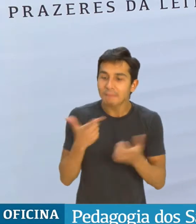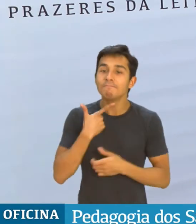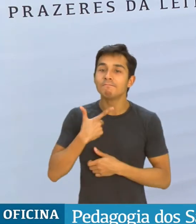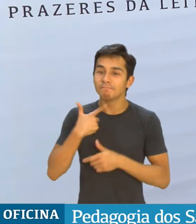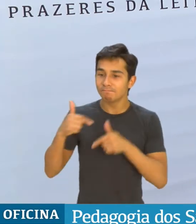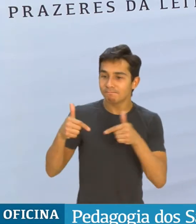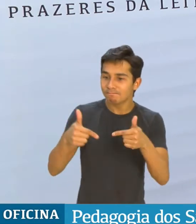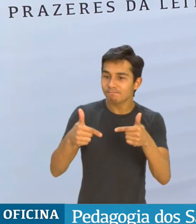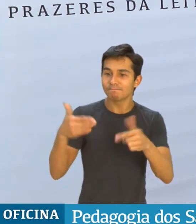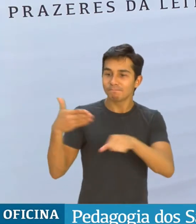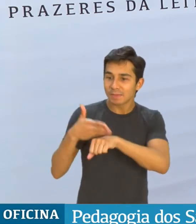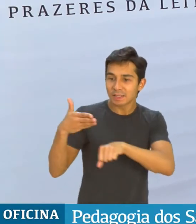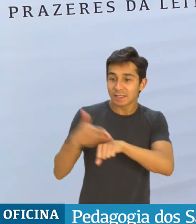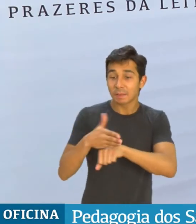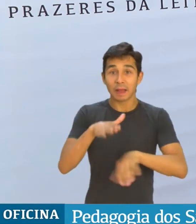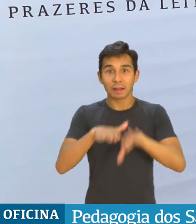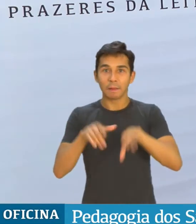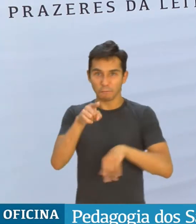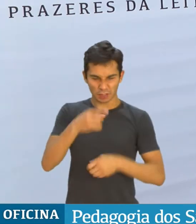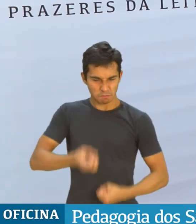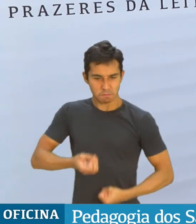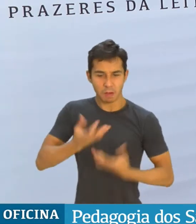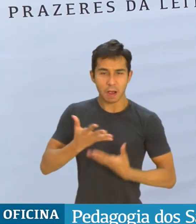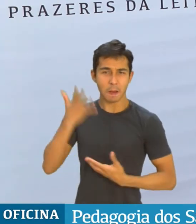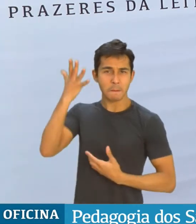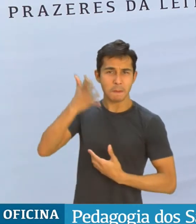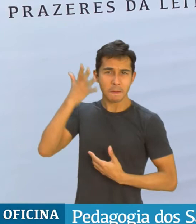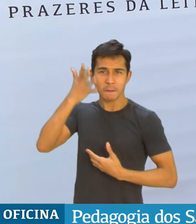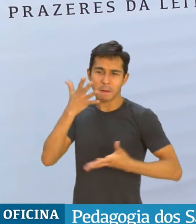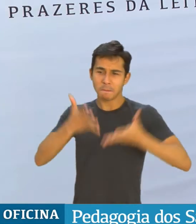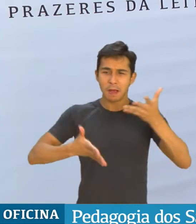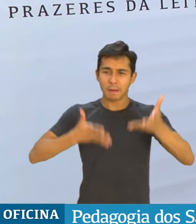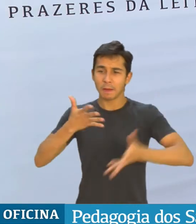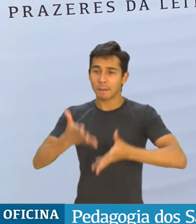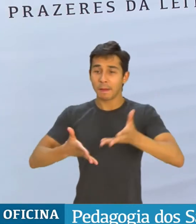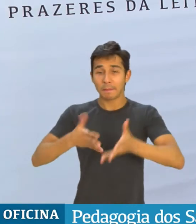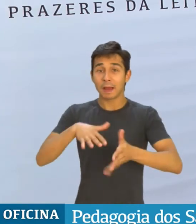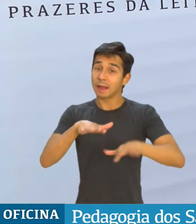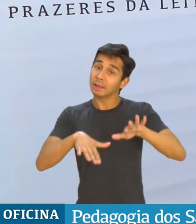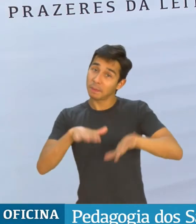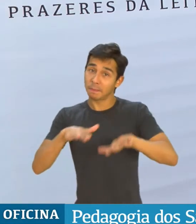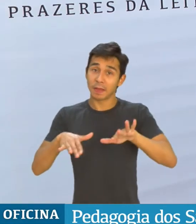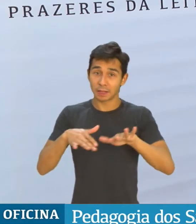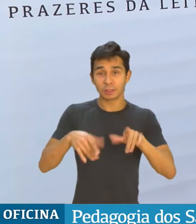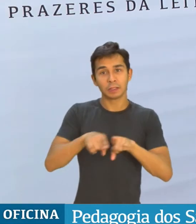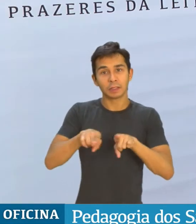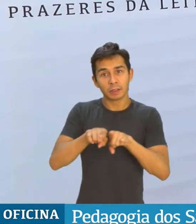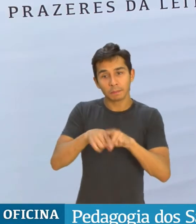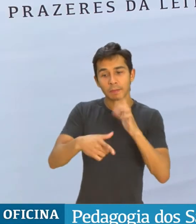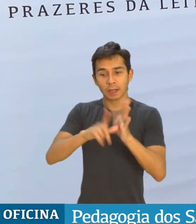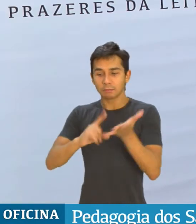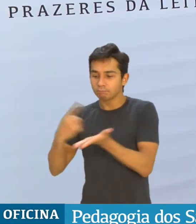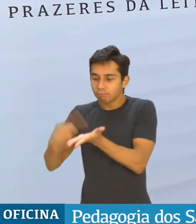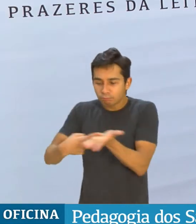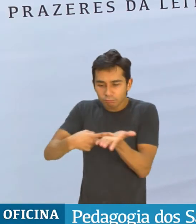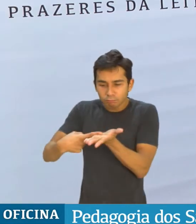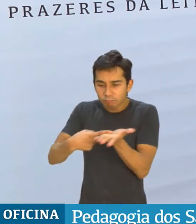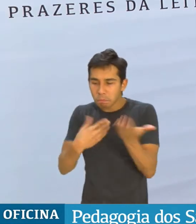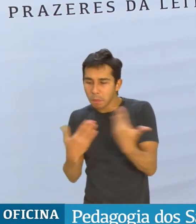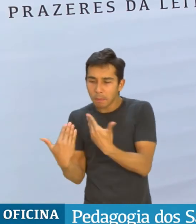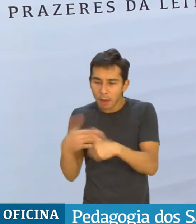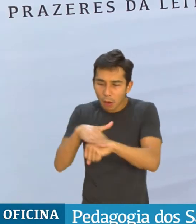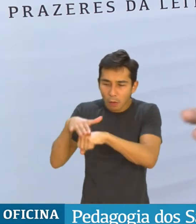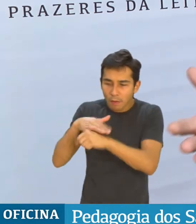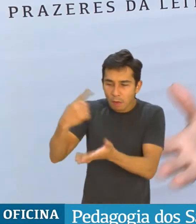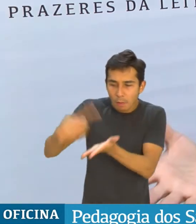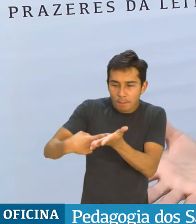seu olho brilhando, do contrato, dos acordos que você faz, mas acontece, como acontece em centros culturais, como acontece em